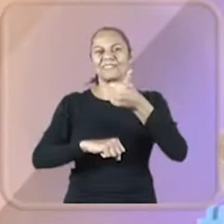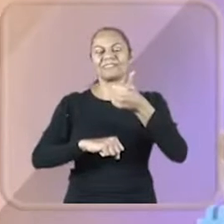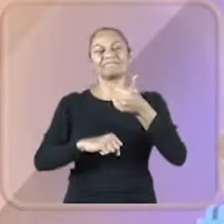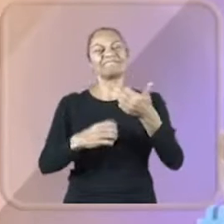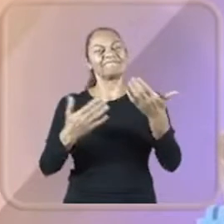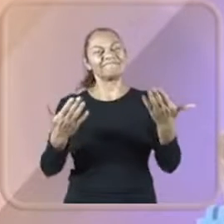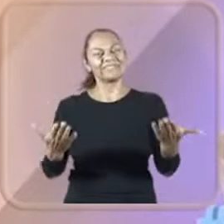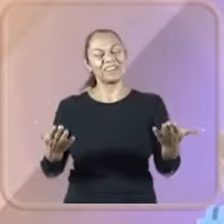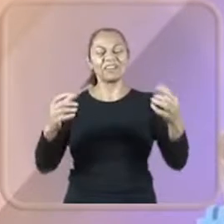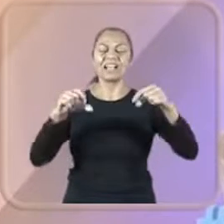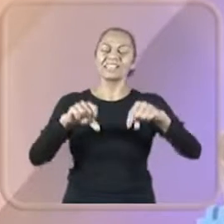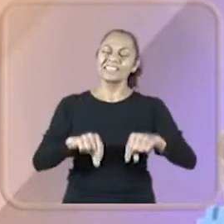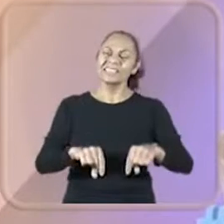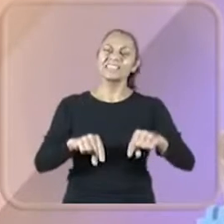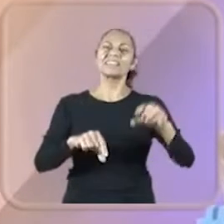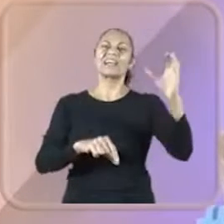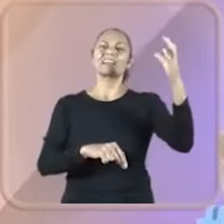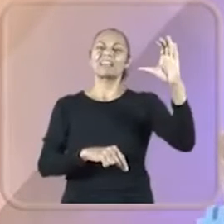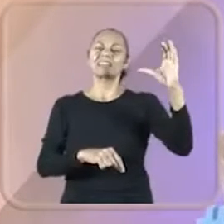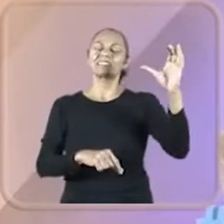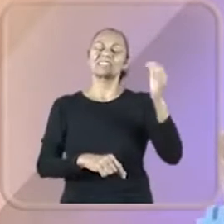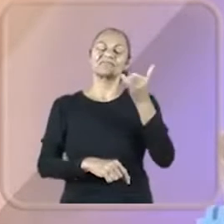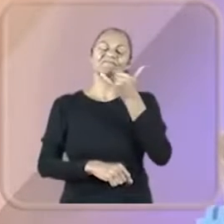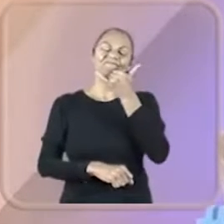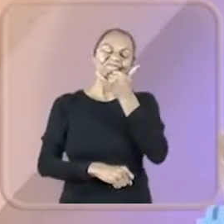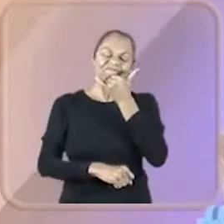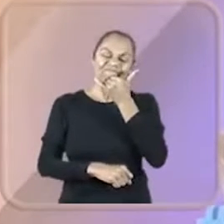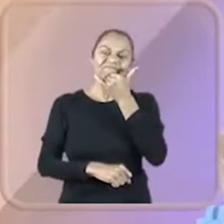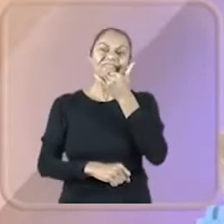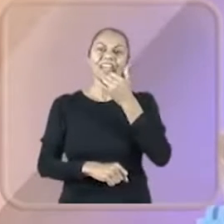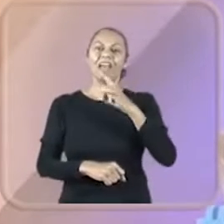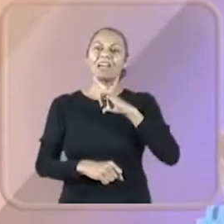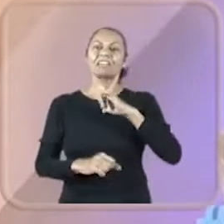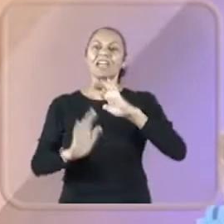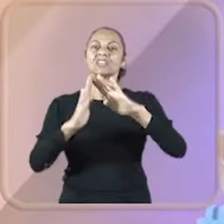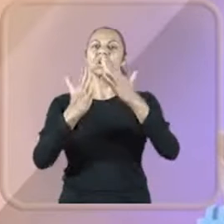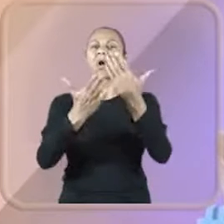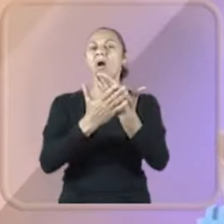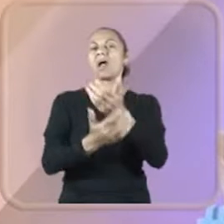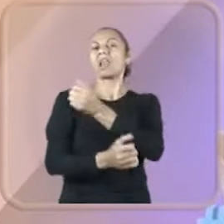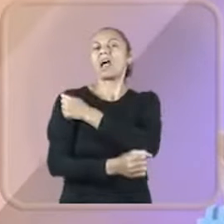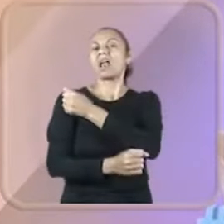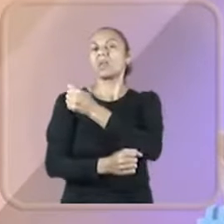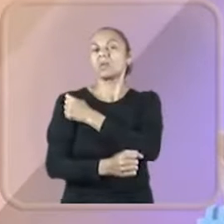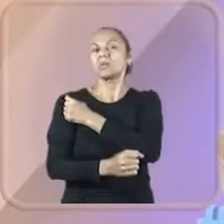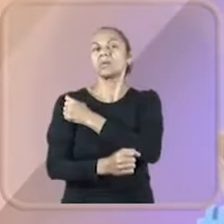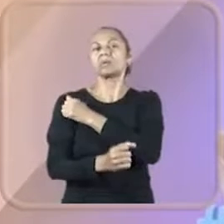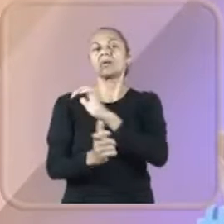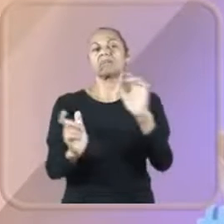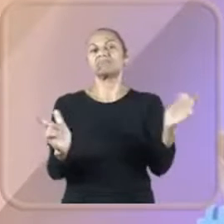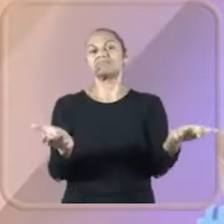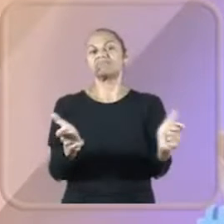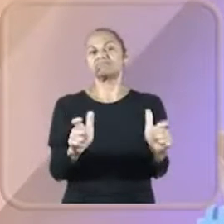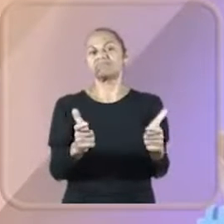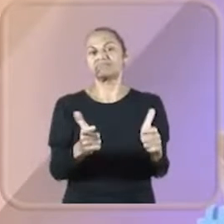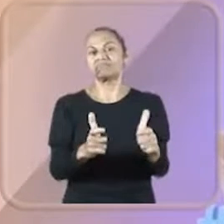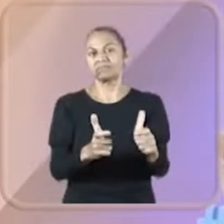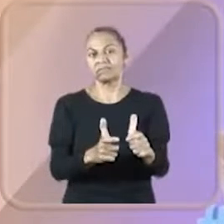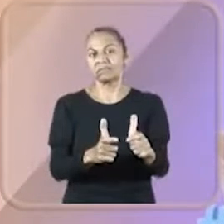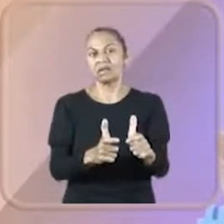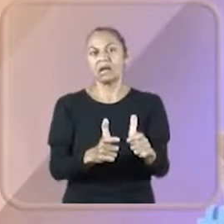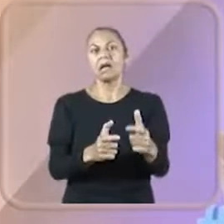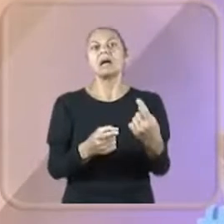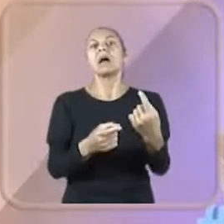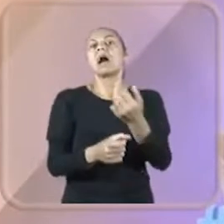um grande índice de evasão escolar. E muitos alunos evadidos